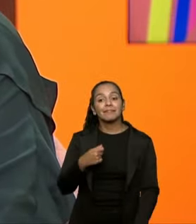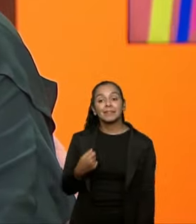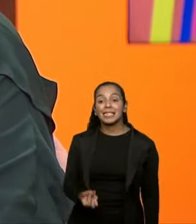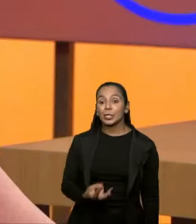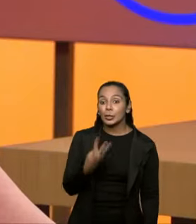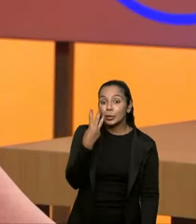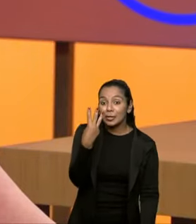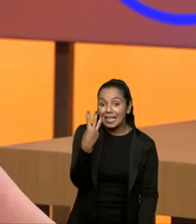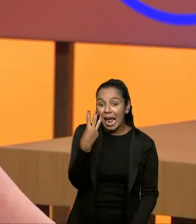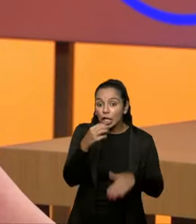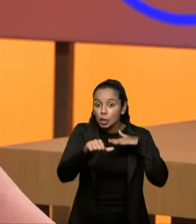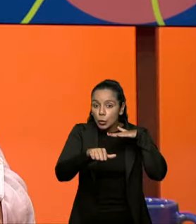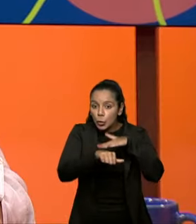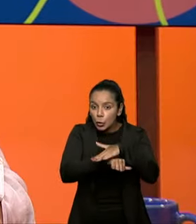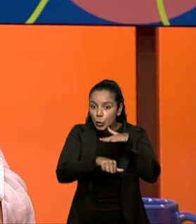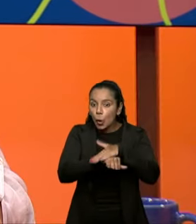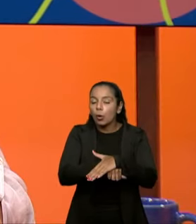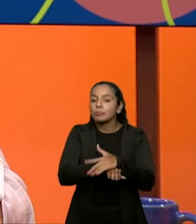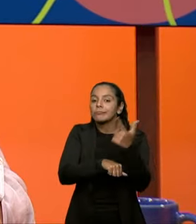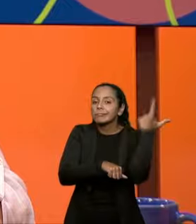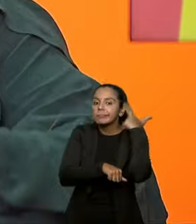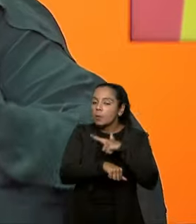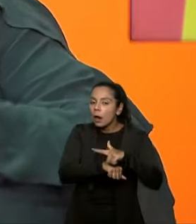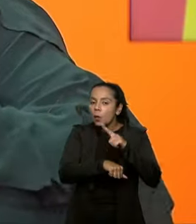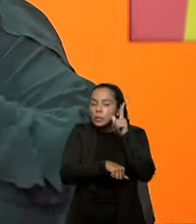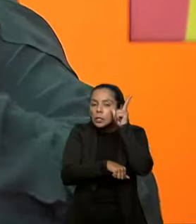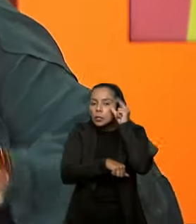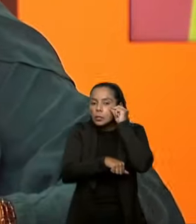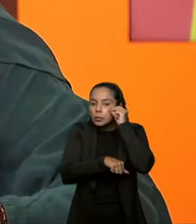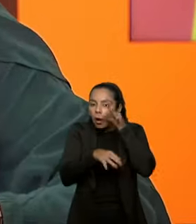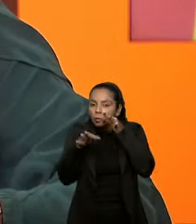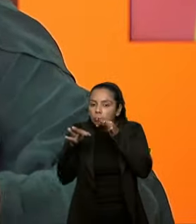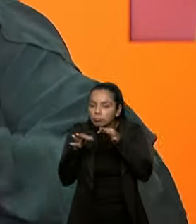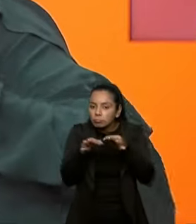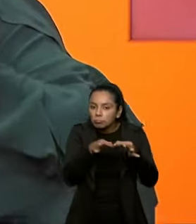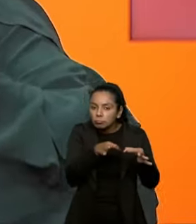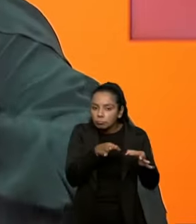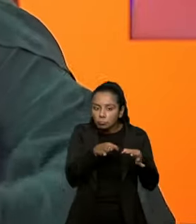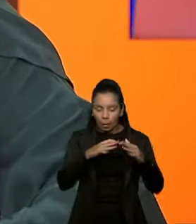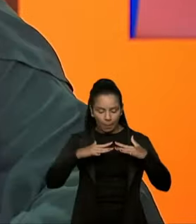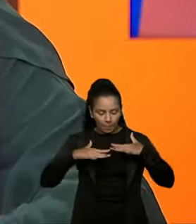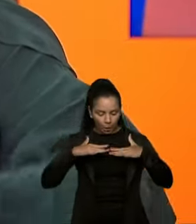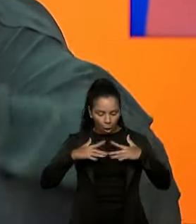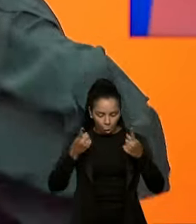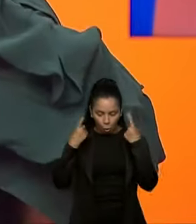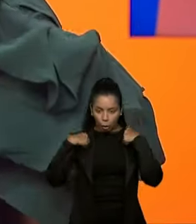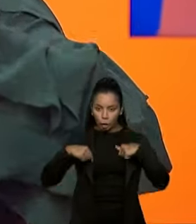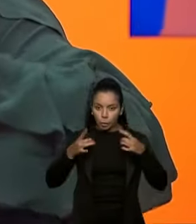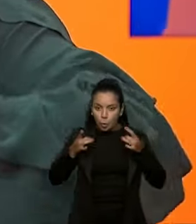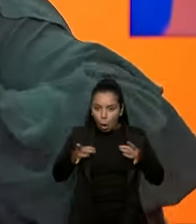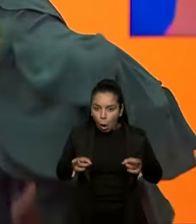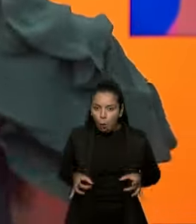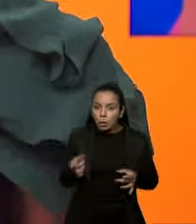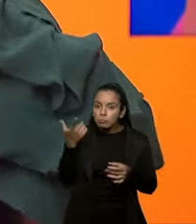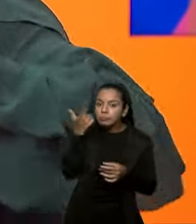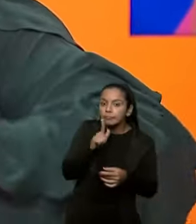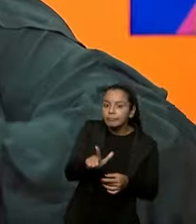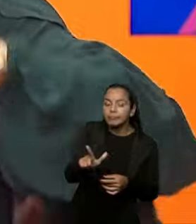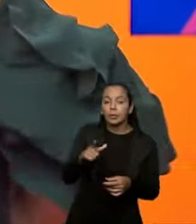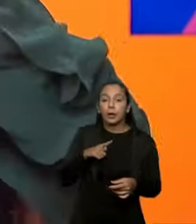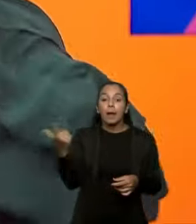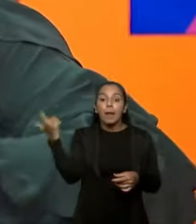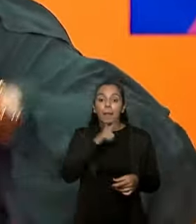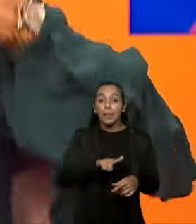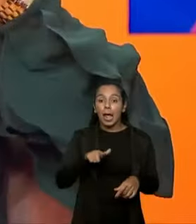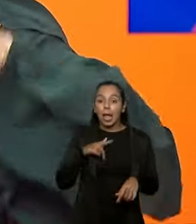outras noites para regularizar o meu ritmo, os meus hormônios, para eu excretar, para eu eliminar